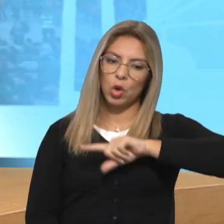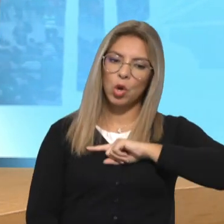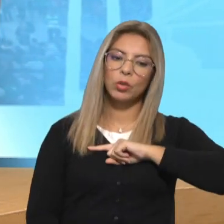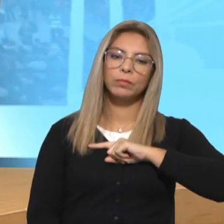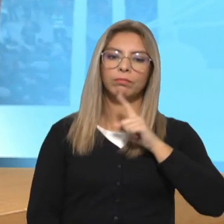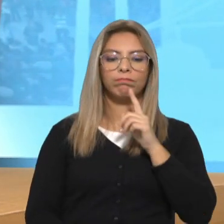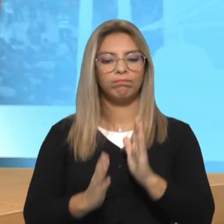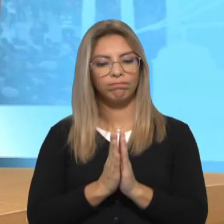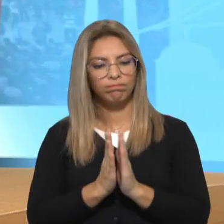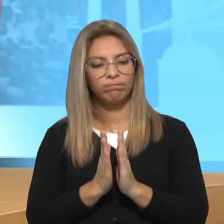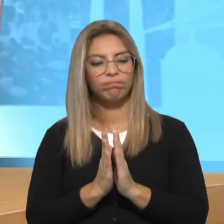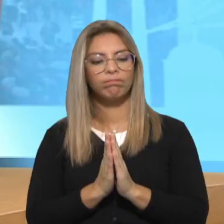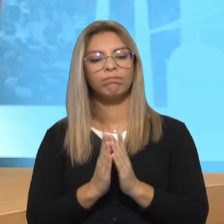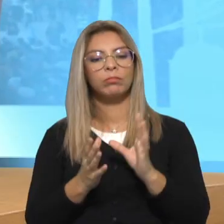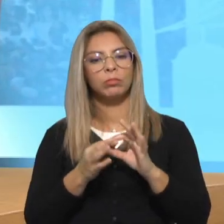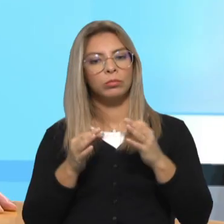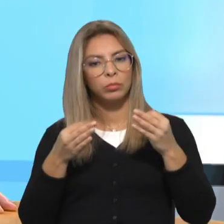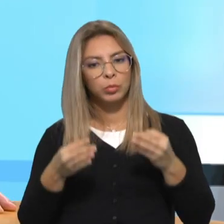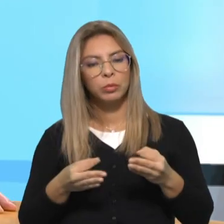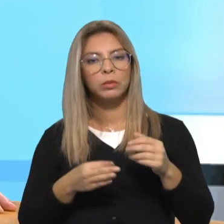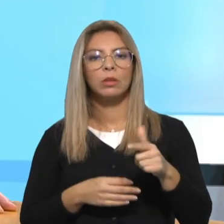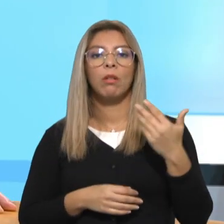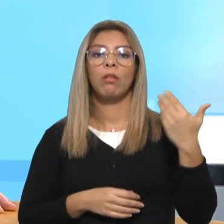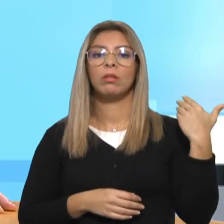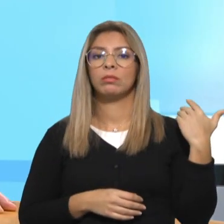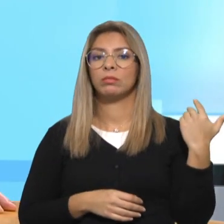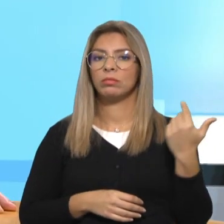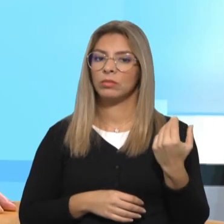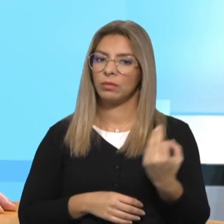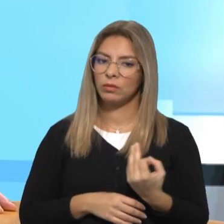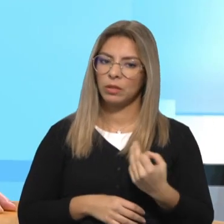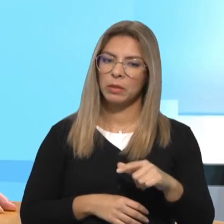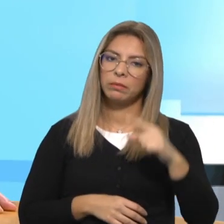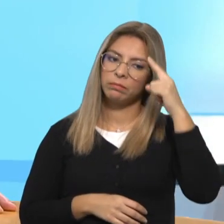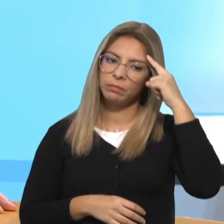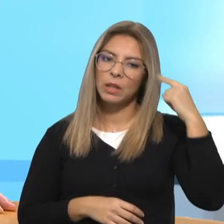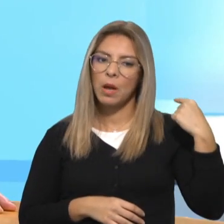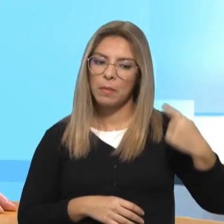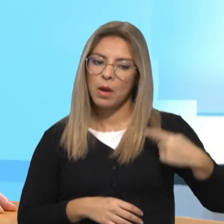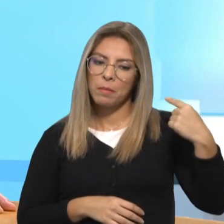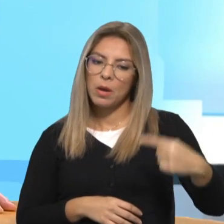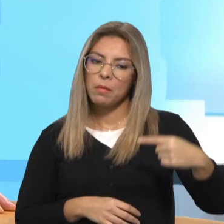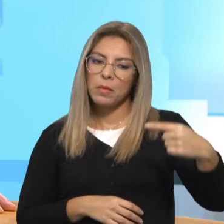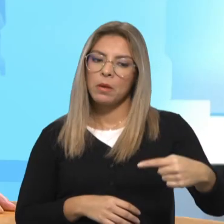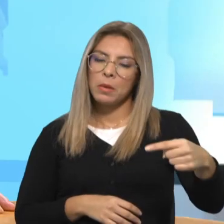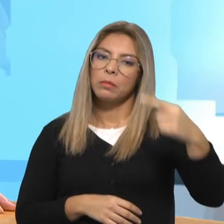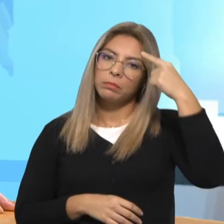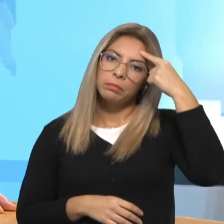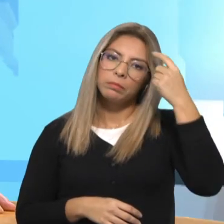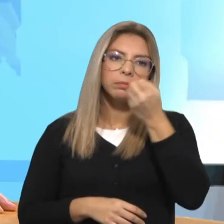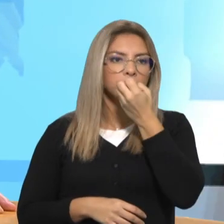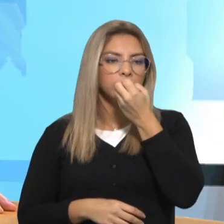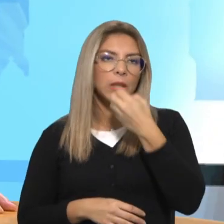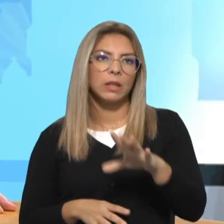espontâneas, mas à custa de fazermos tantas vezes orações espontâneas, elas tornaram-se também uma rotina e nós perdemos também a profundidade. E